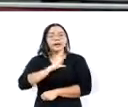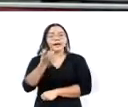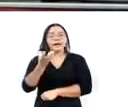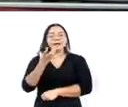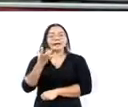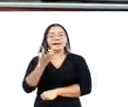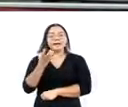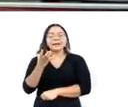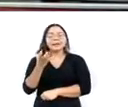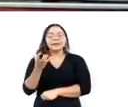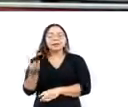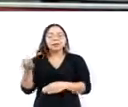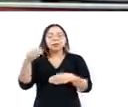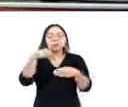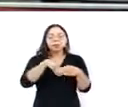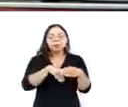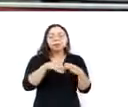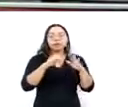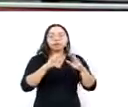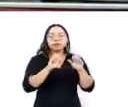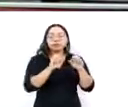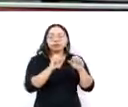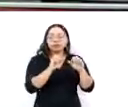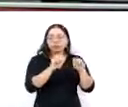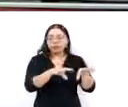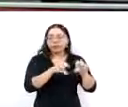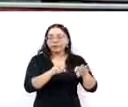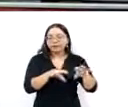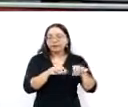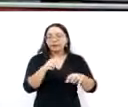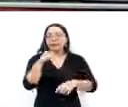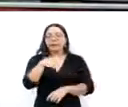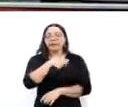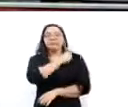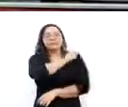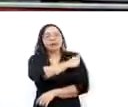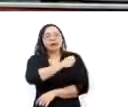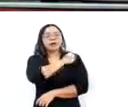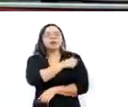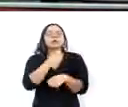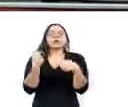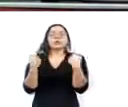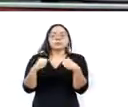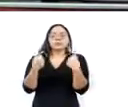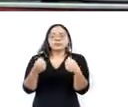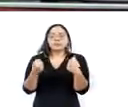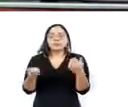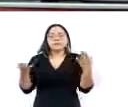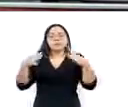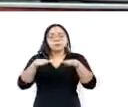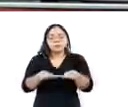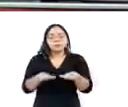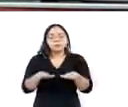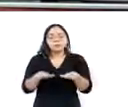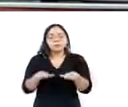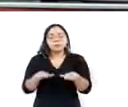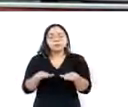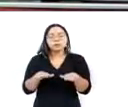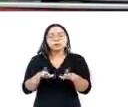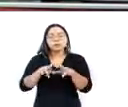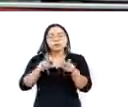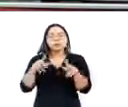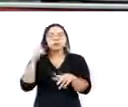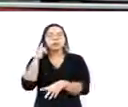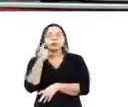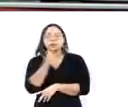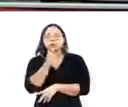Caxias, a tentar incluir na educação esses alunos que, de alguma forma, precisam de uma inclusão diferenciada,